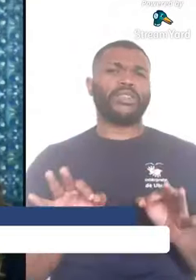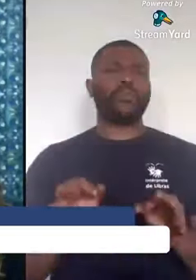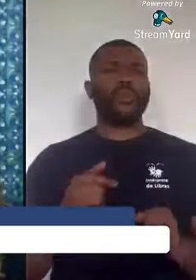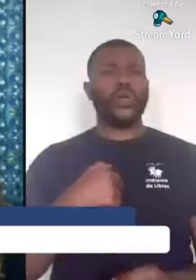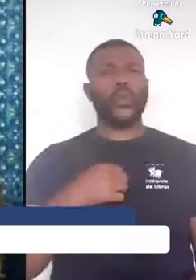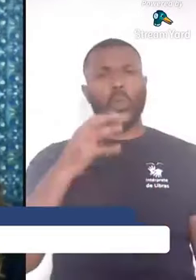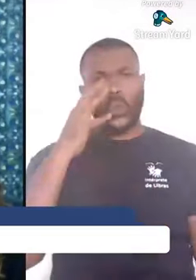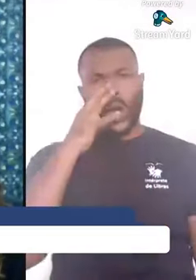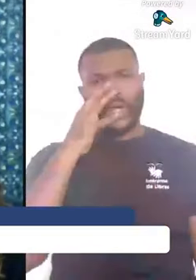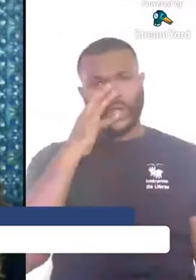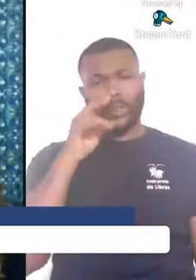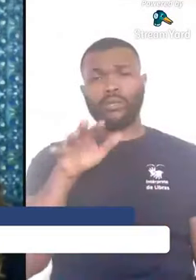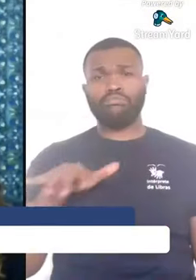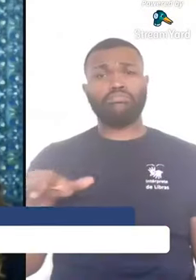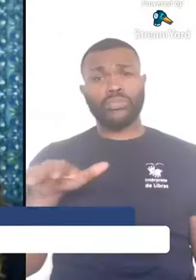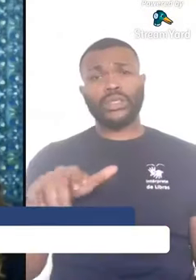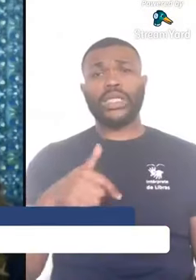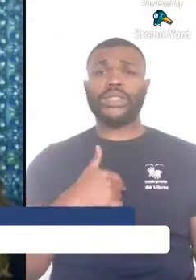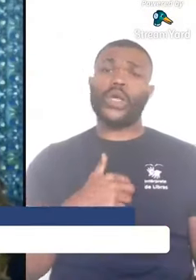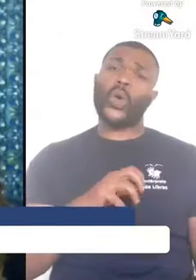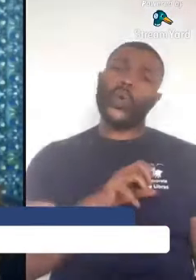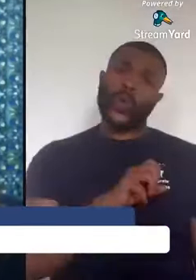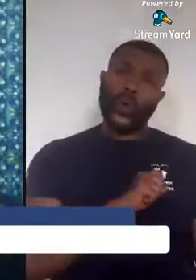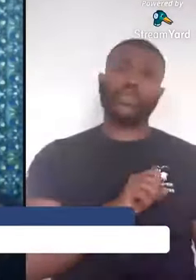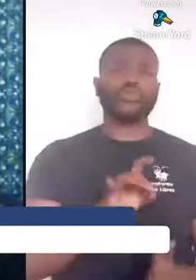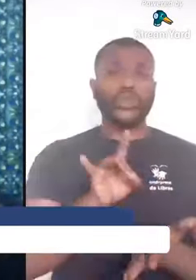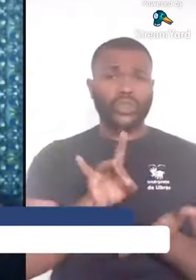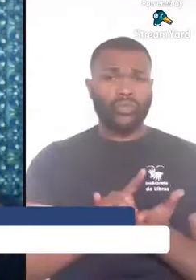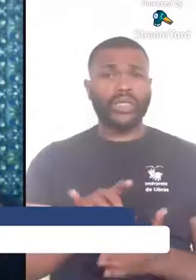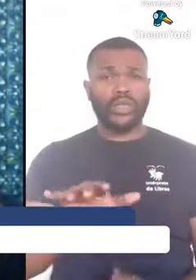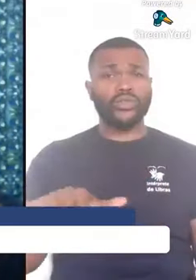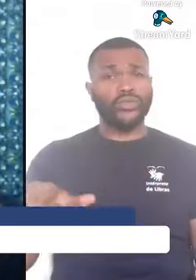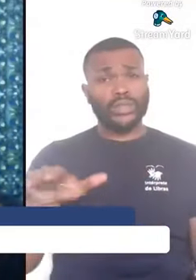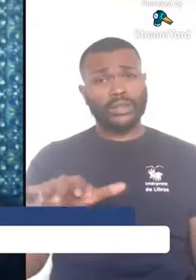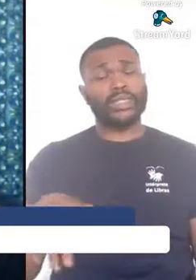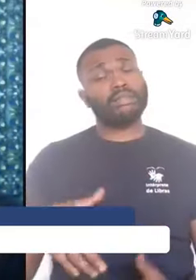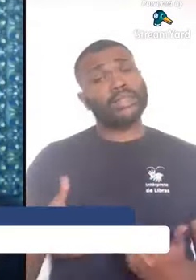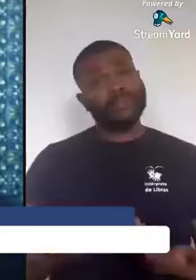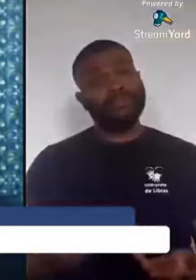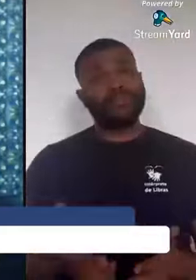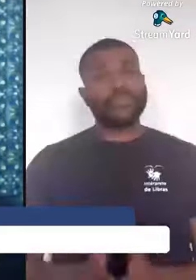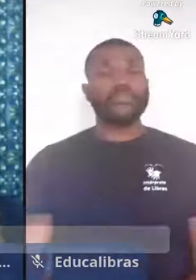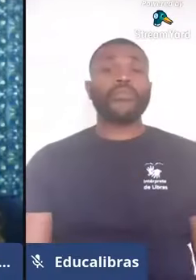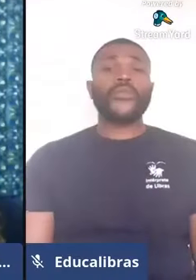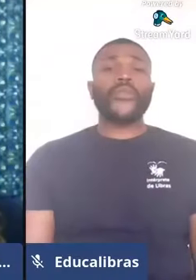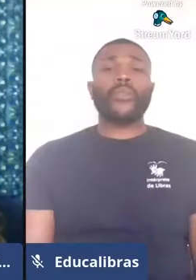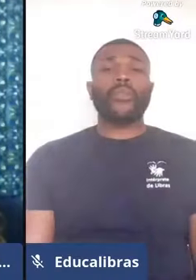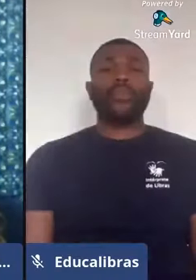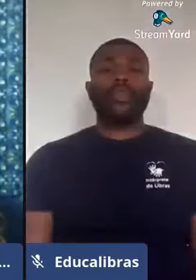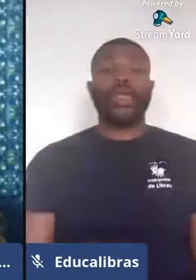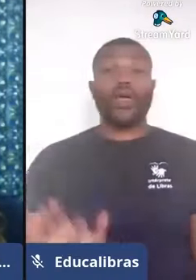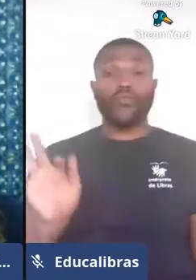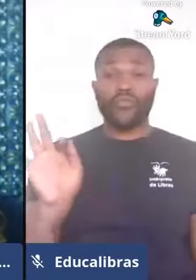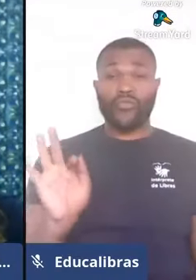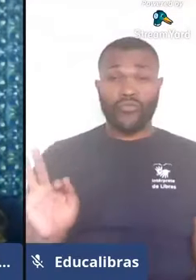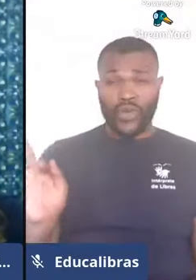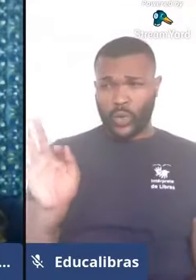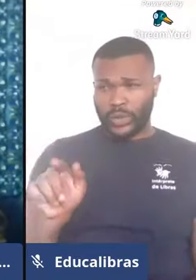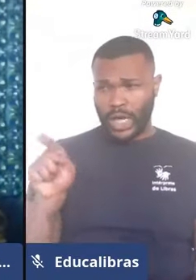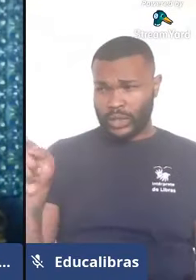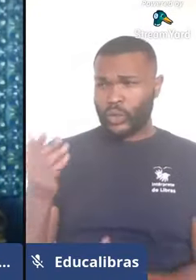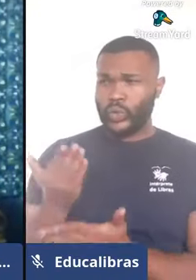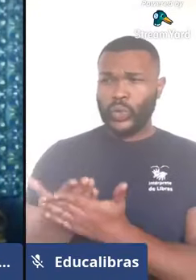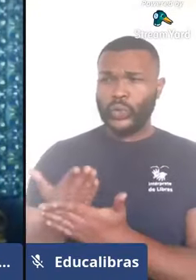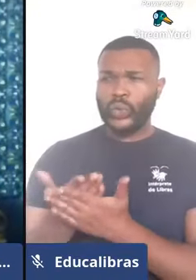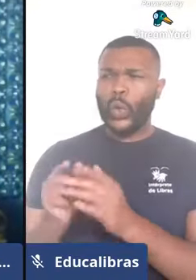dois, gosto, né, genuinamente de vocês. Aquela faculdade que vocês faziam o que era? A Faculdade